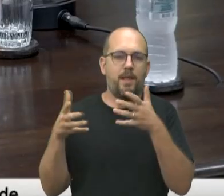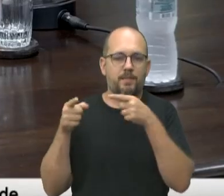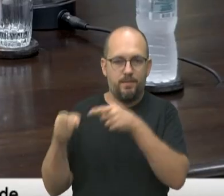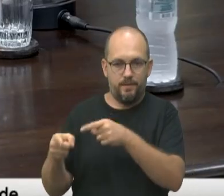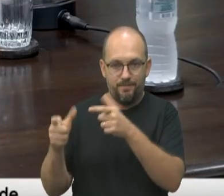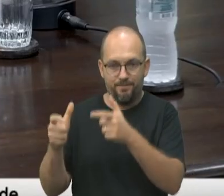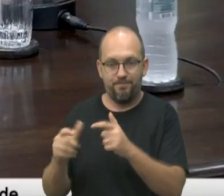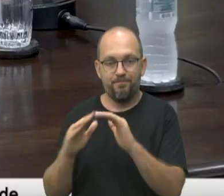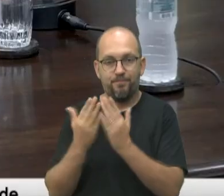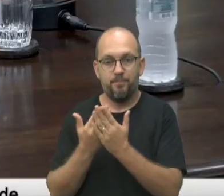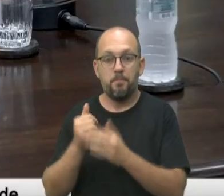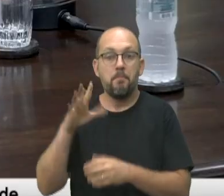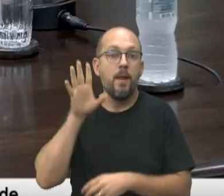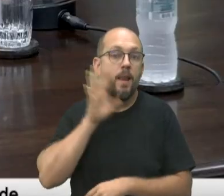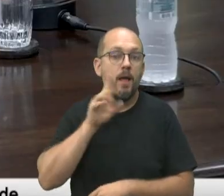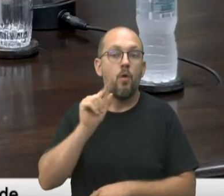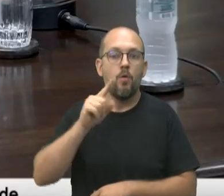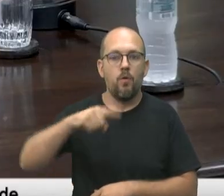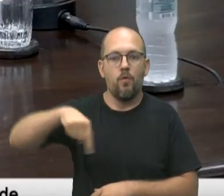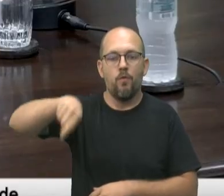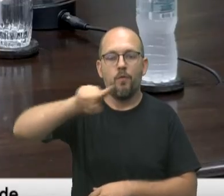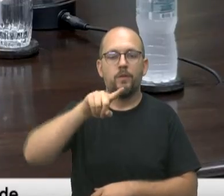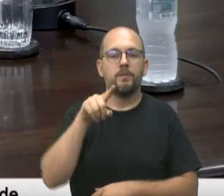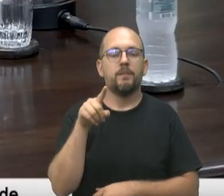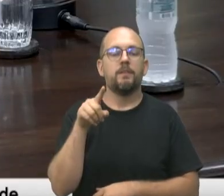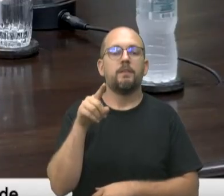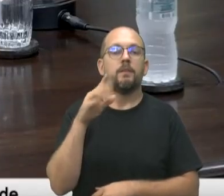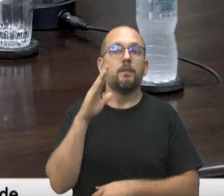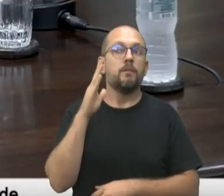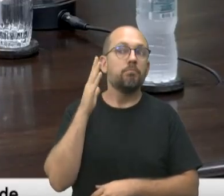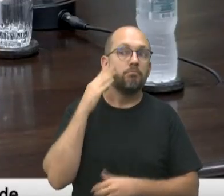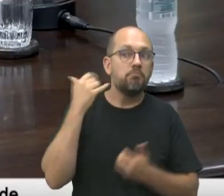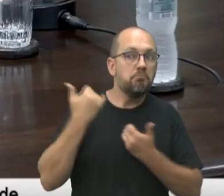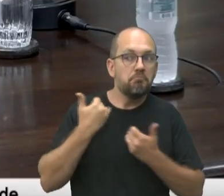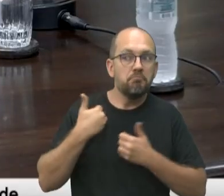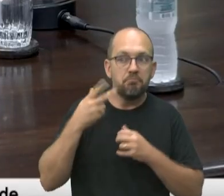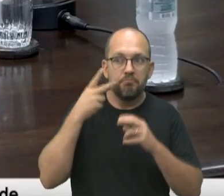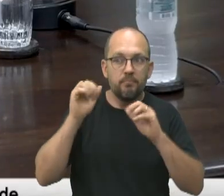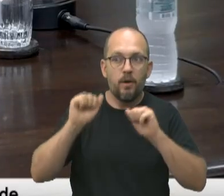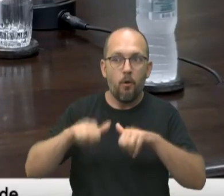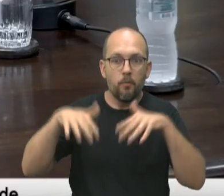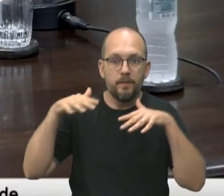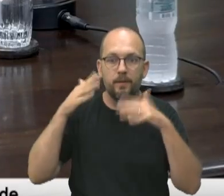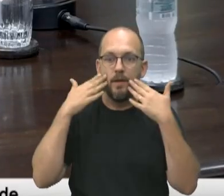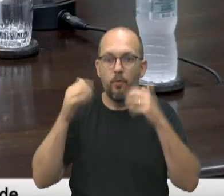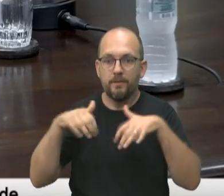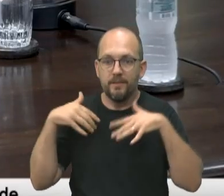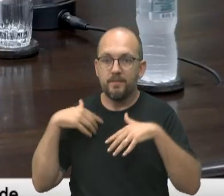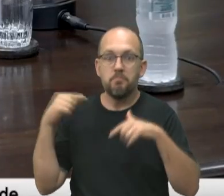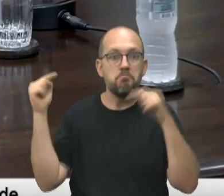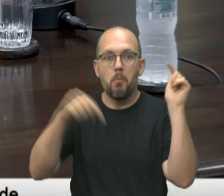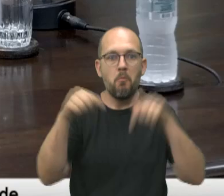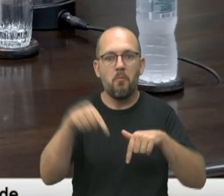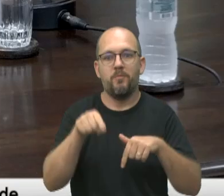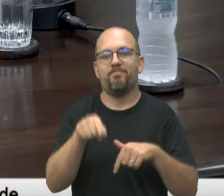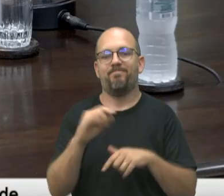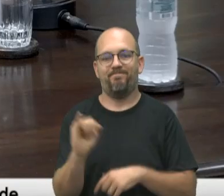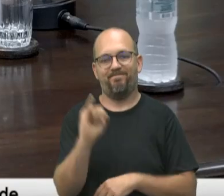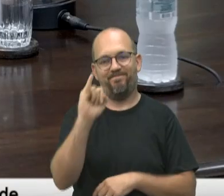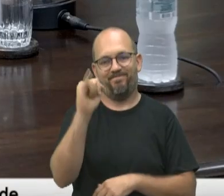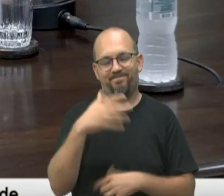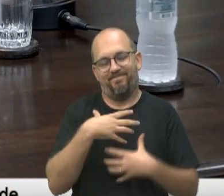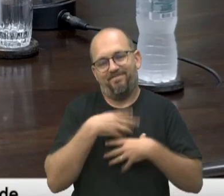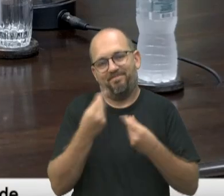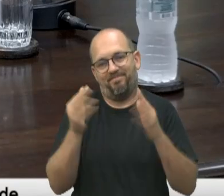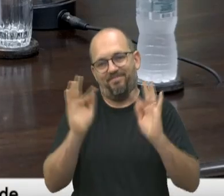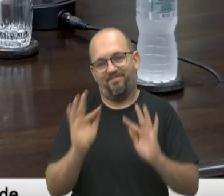legal é vocês ficarem sabendo, né, da audiência e vir. Né? Isso é muito importante para mim. Eu fico muito